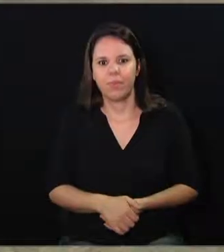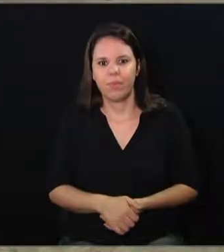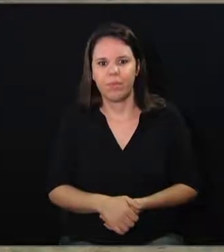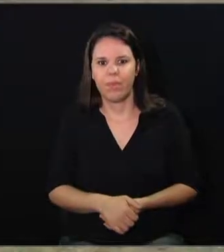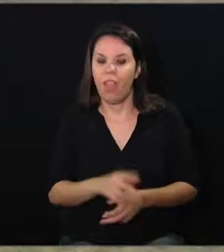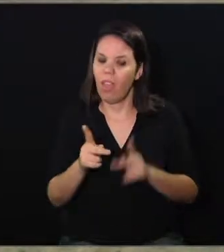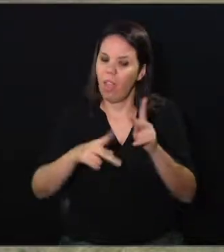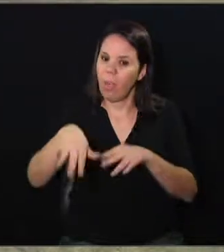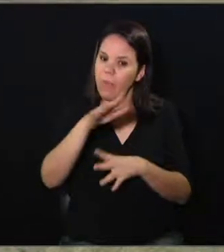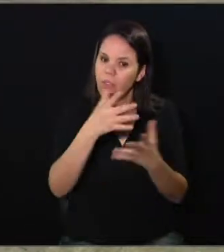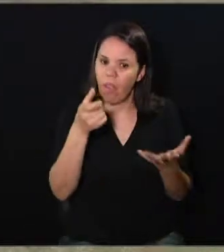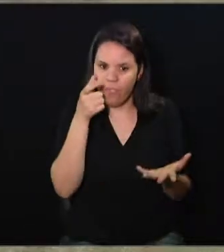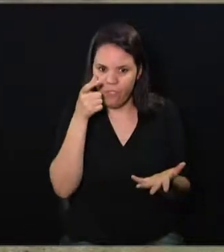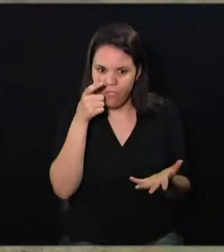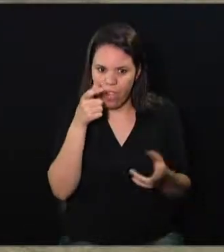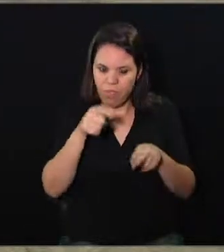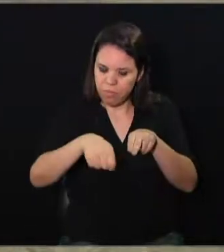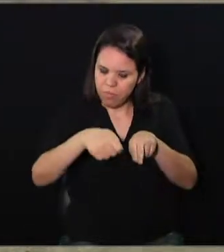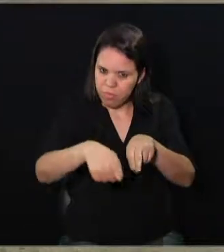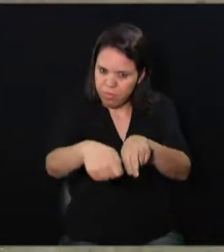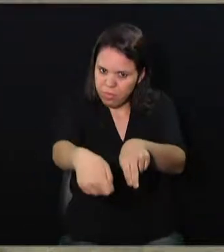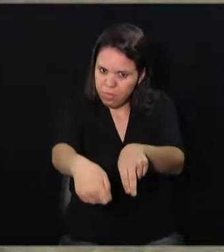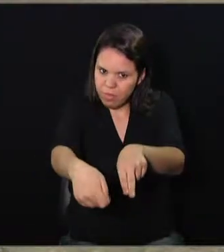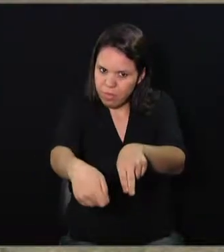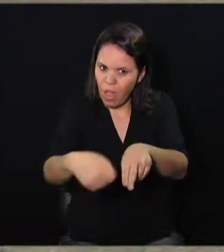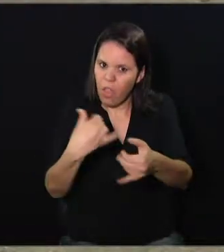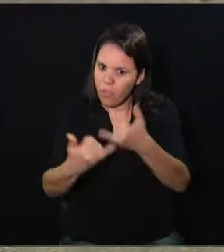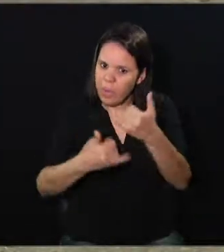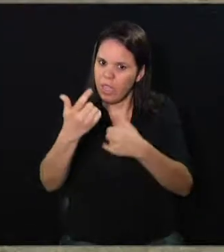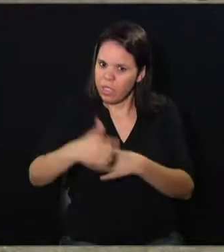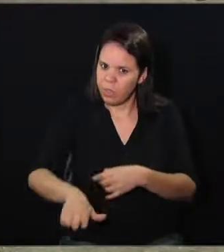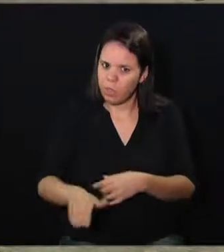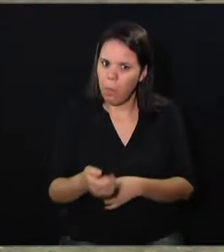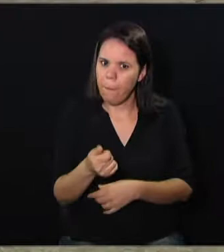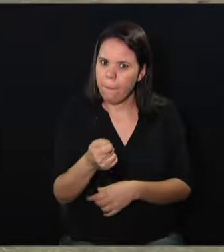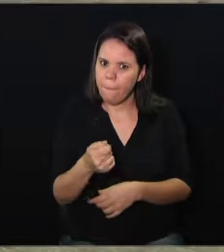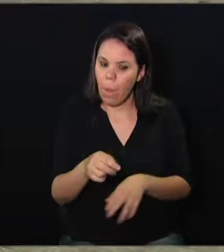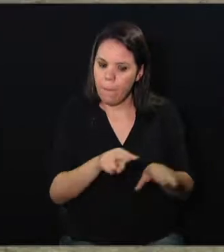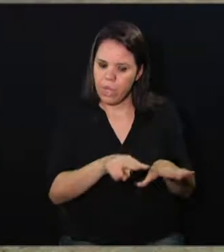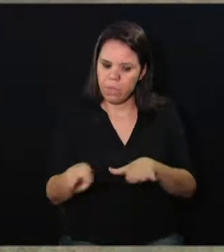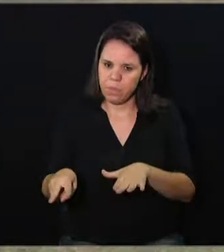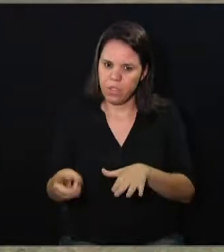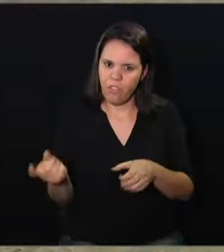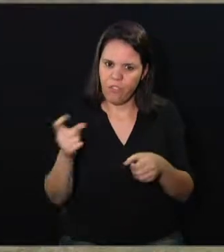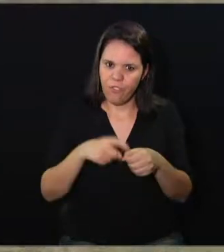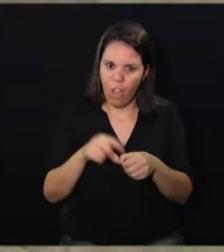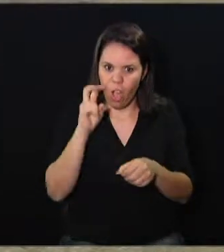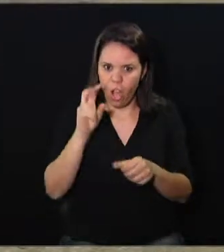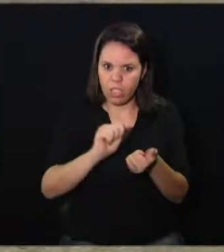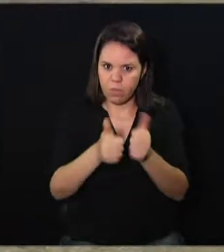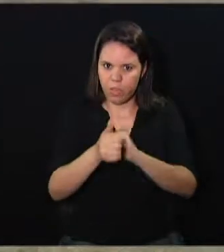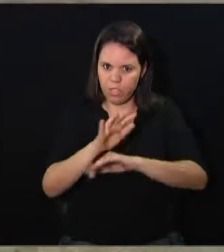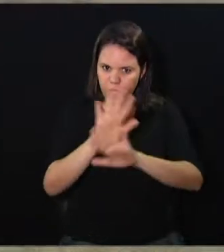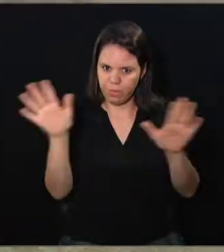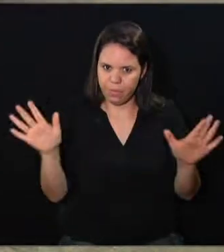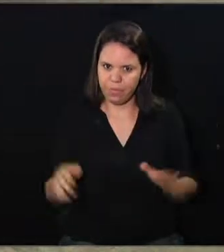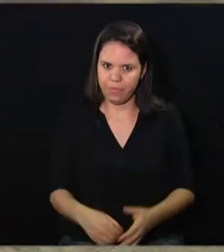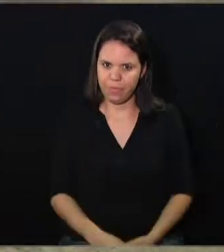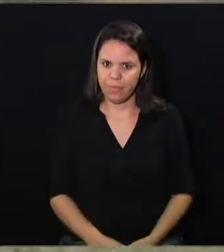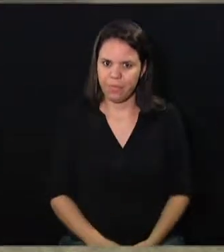Moçada, o carrinho de rolimã é para todo mundo mesmo. Eu vou brincar mais um pouco aqui. Na próxima semana eu volto com mais Olha o Esporte aí. Até lá,